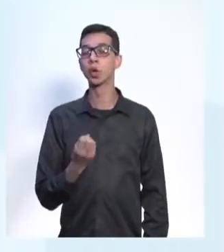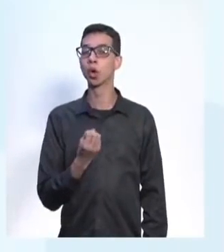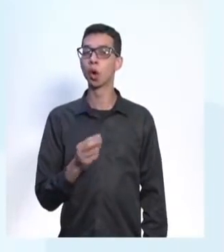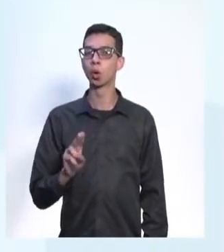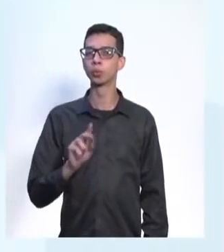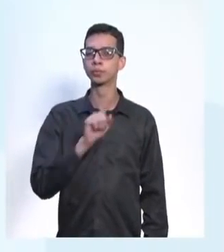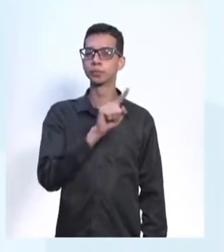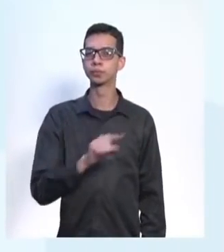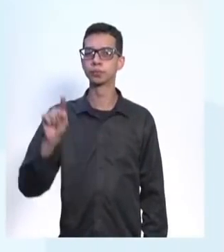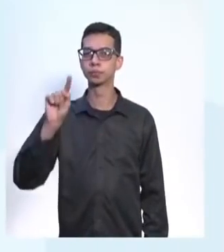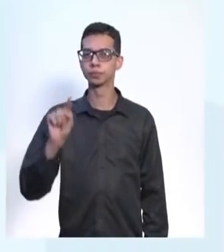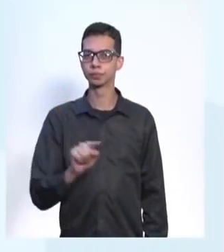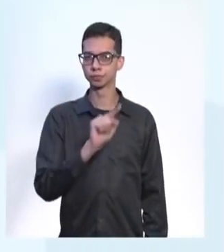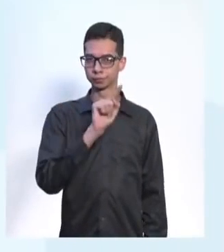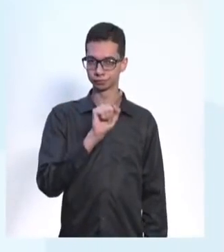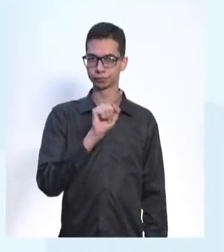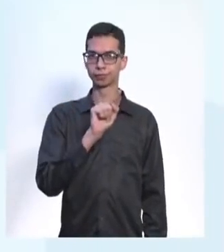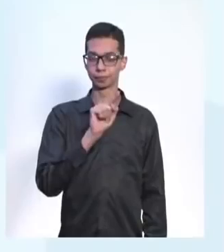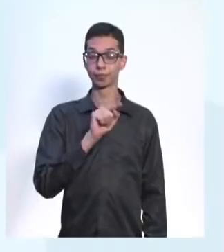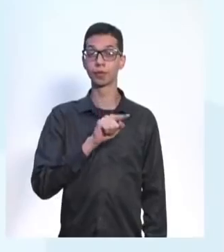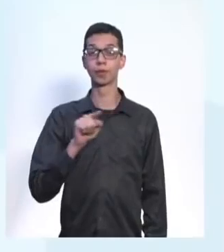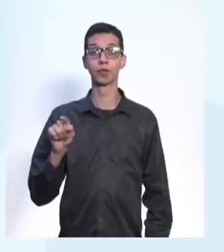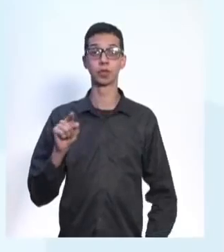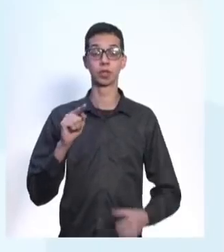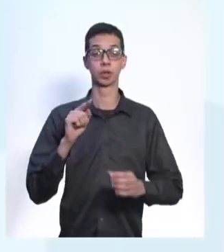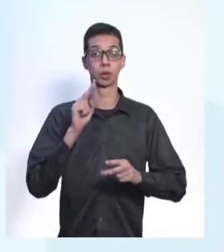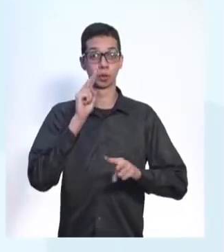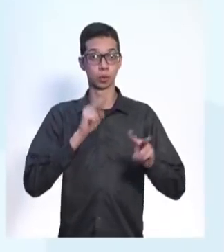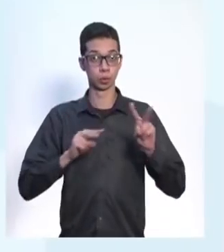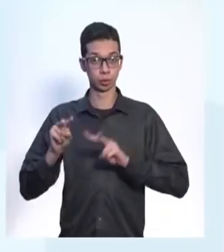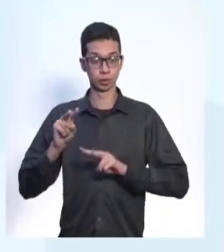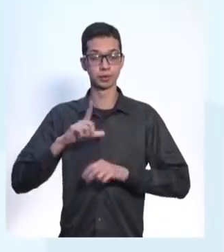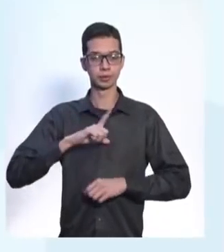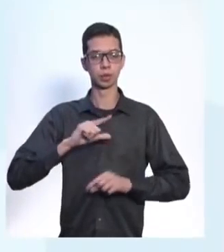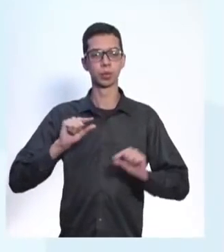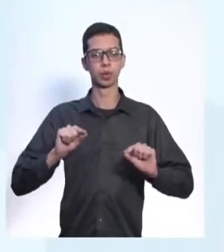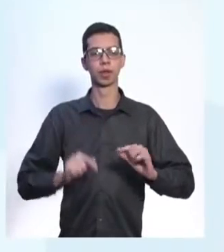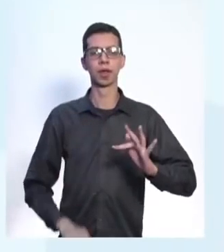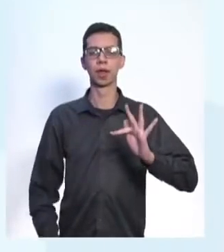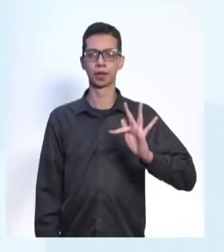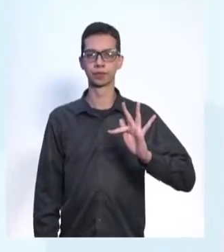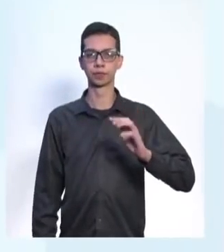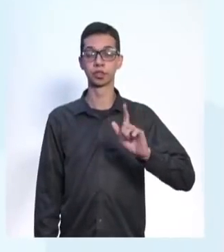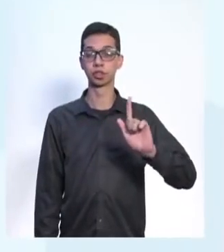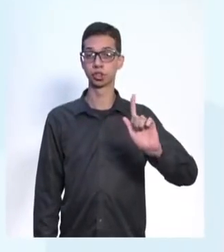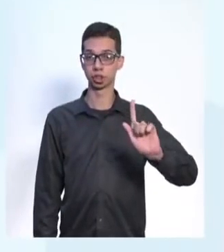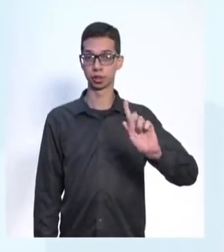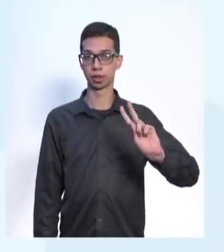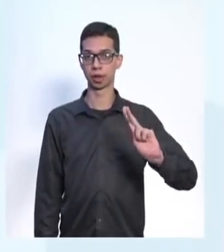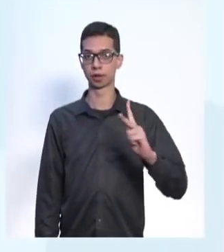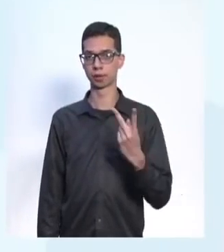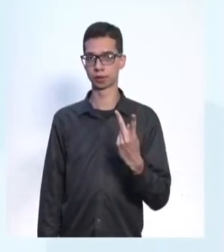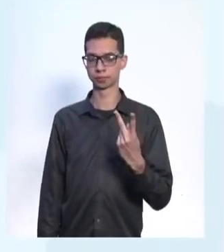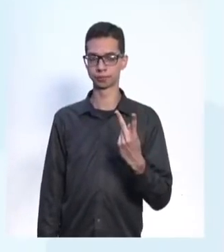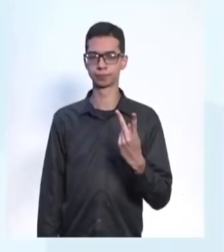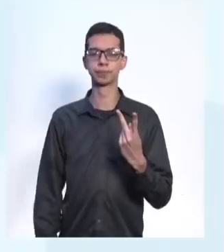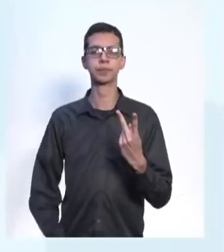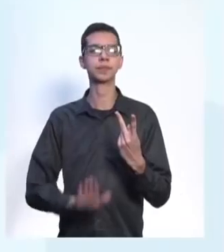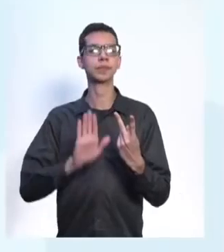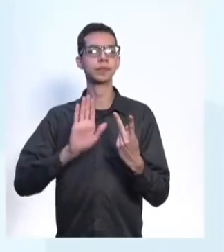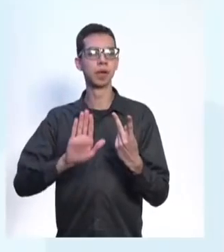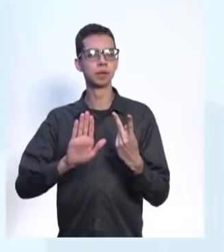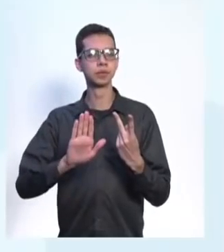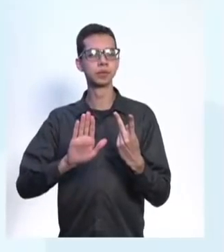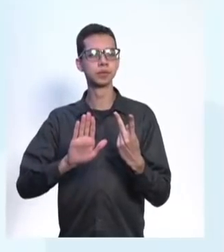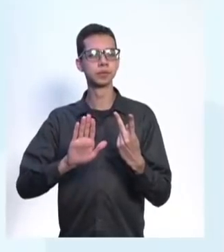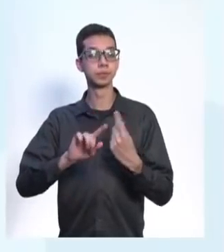para baixo. Observem que você tem as funções f, g e h. Mas eu vou chamar a